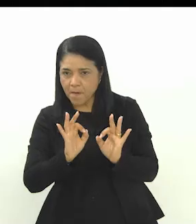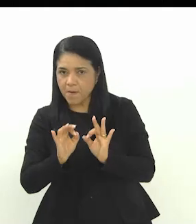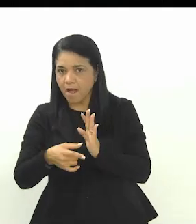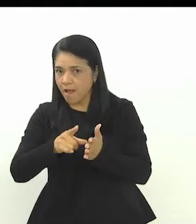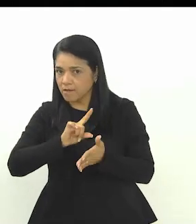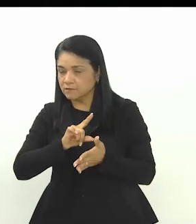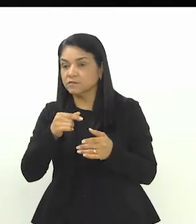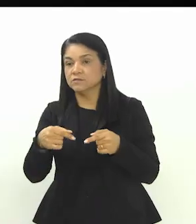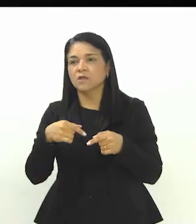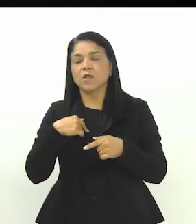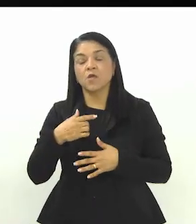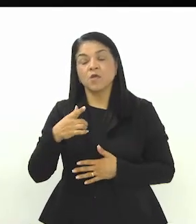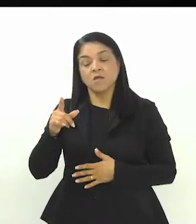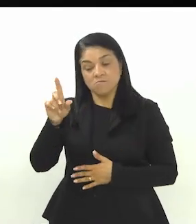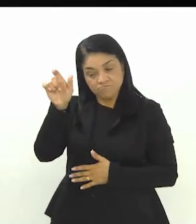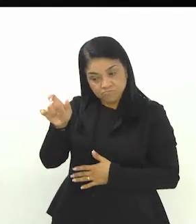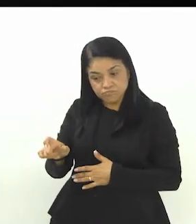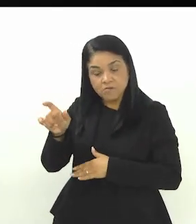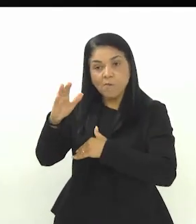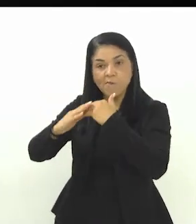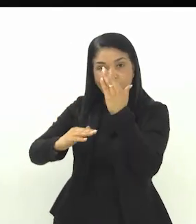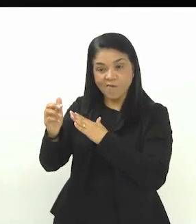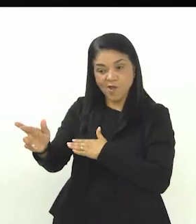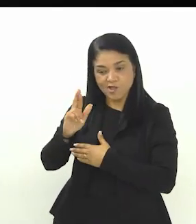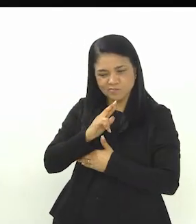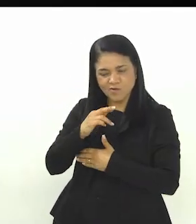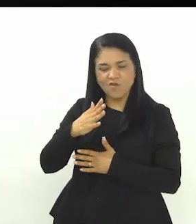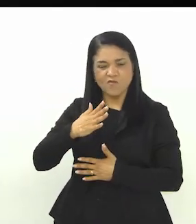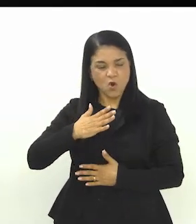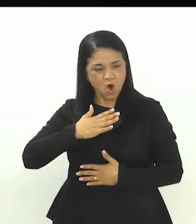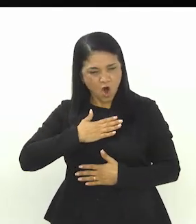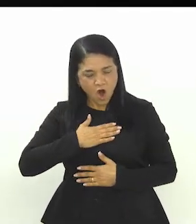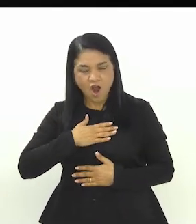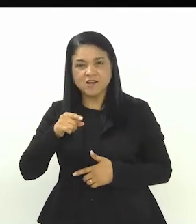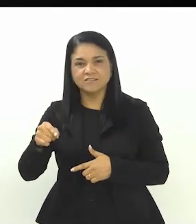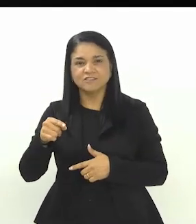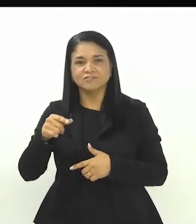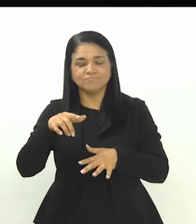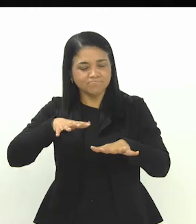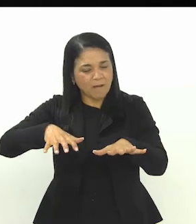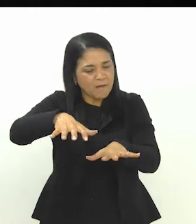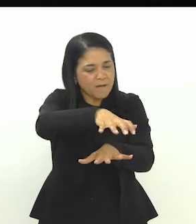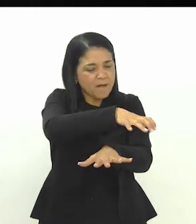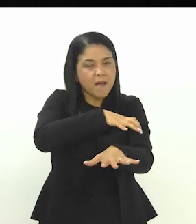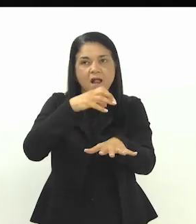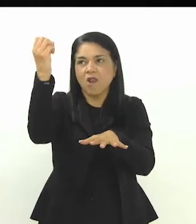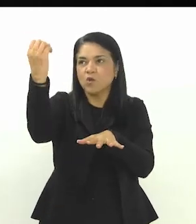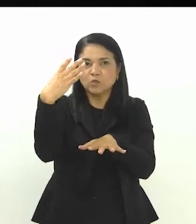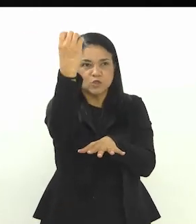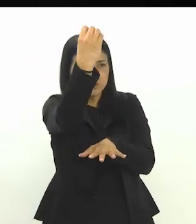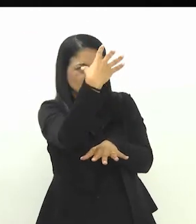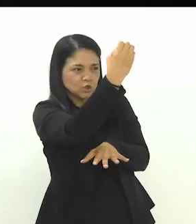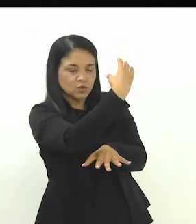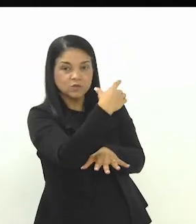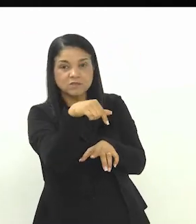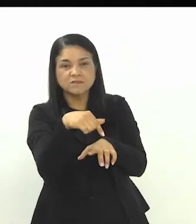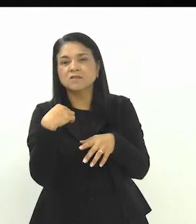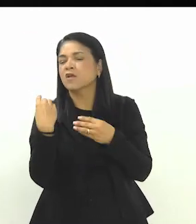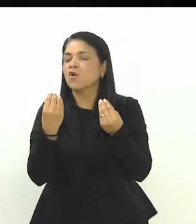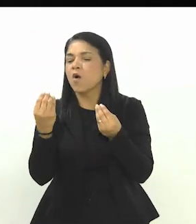esse profissional falou, não, eu gosto mais de iluminar os meus carros. Né? Como é que você